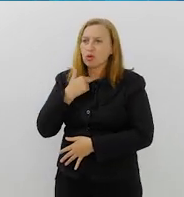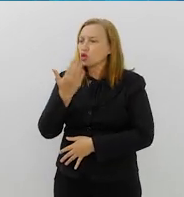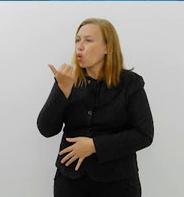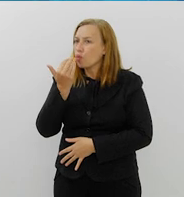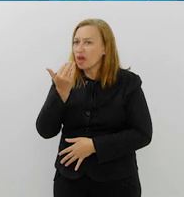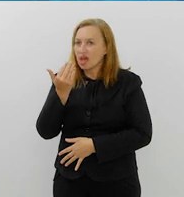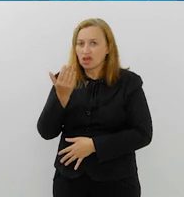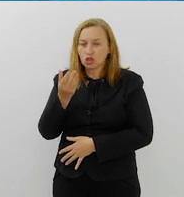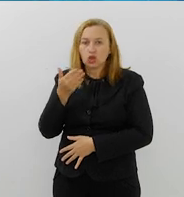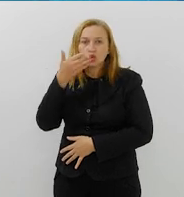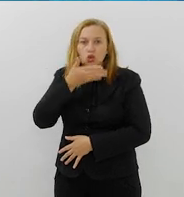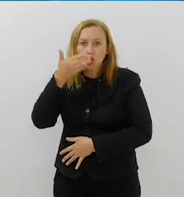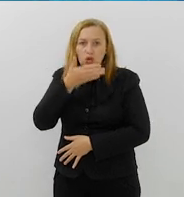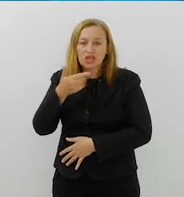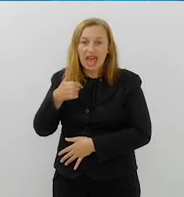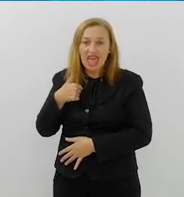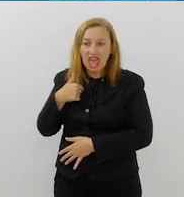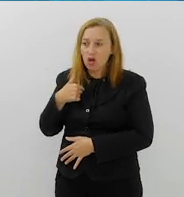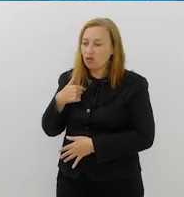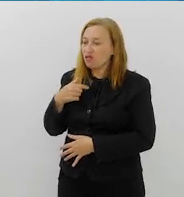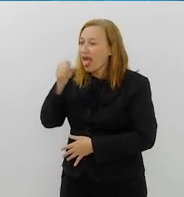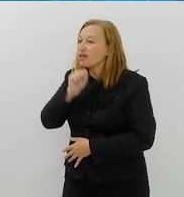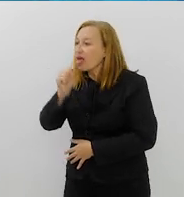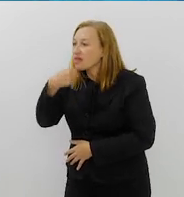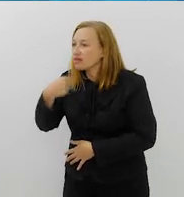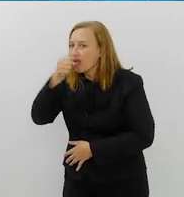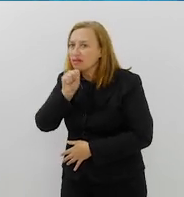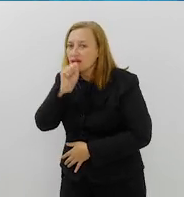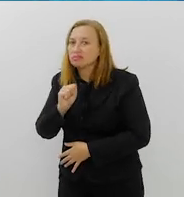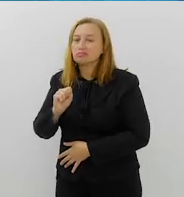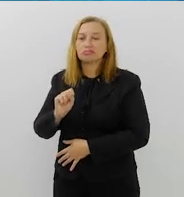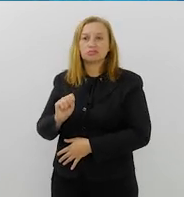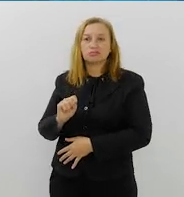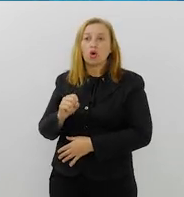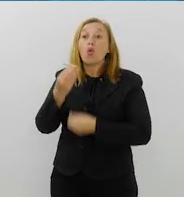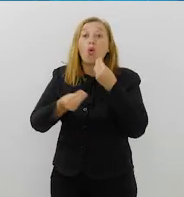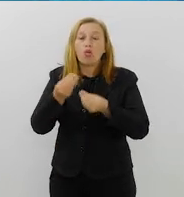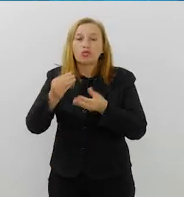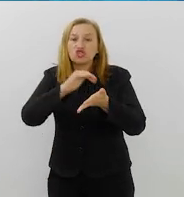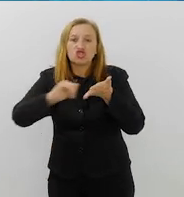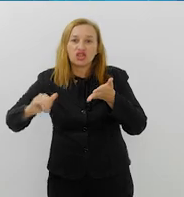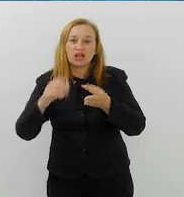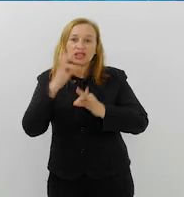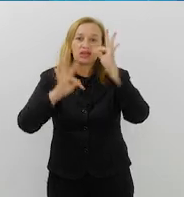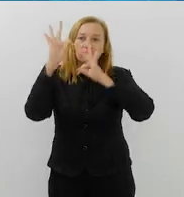frente dela e vou ficar comendo. Mas como que eu tiro a tecnologia 100% de alguém?